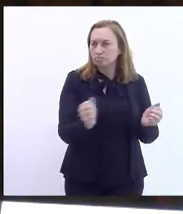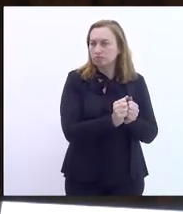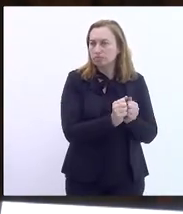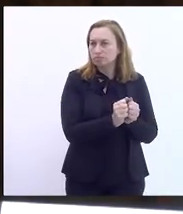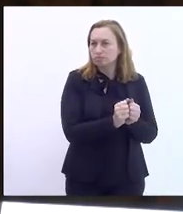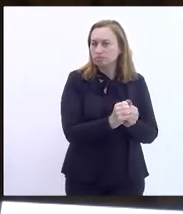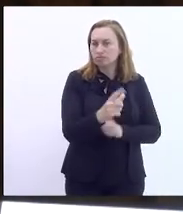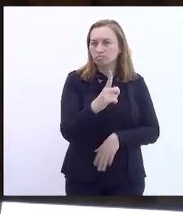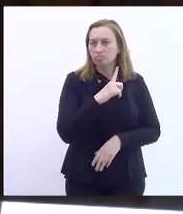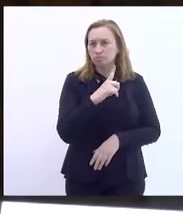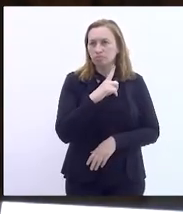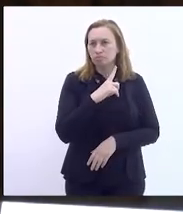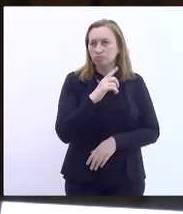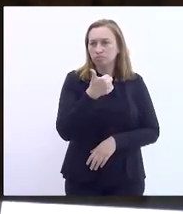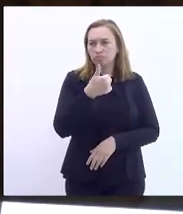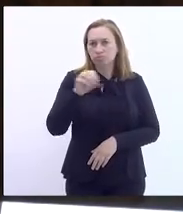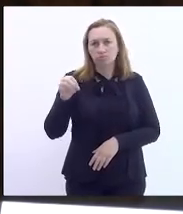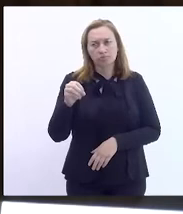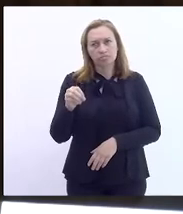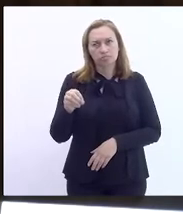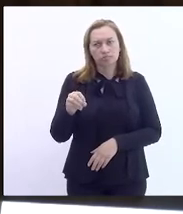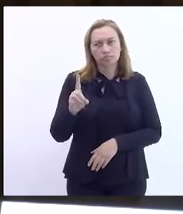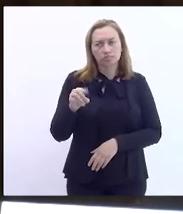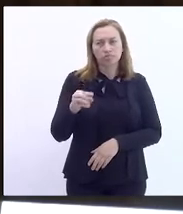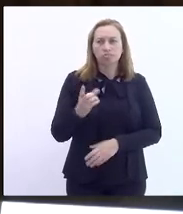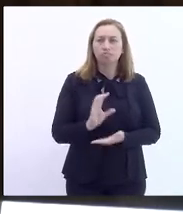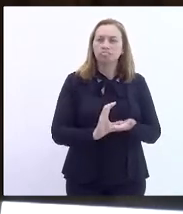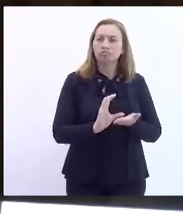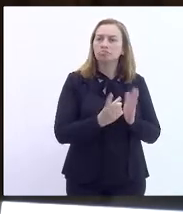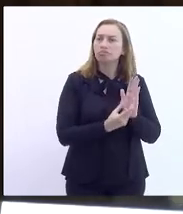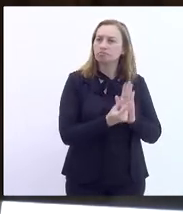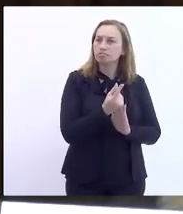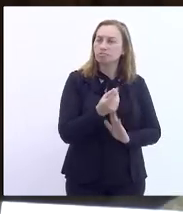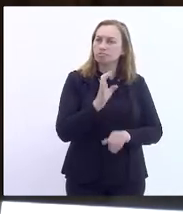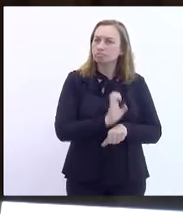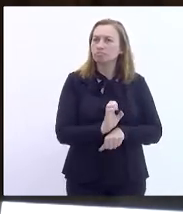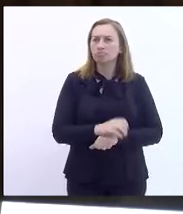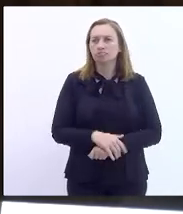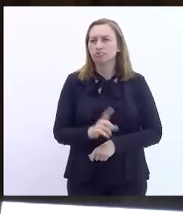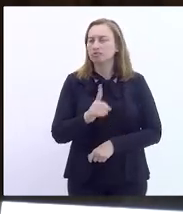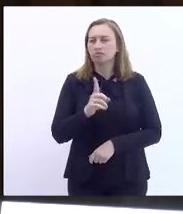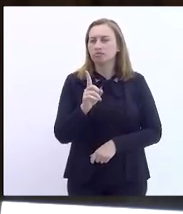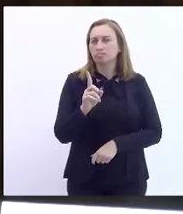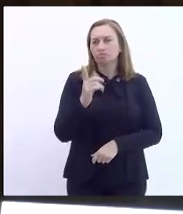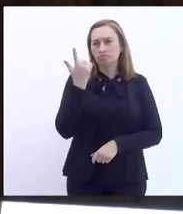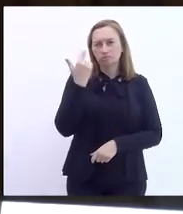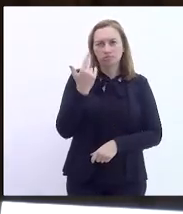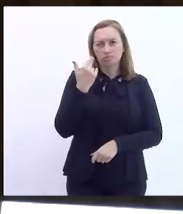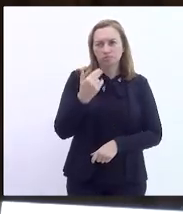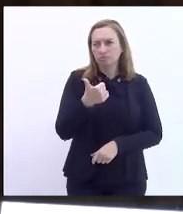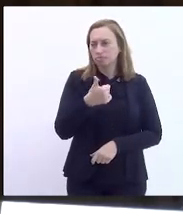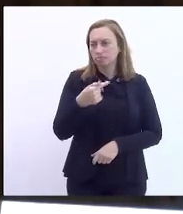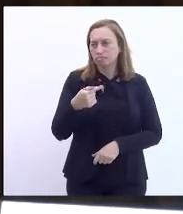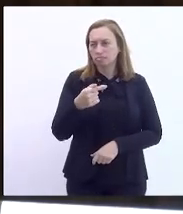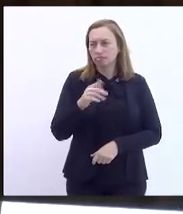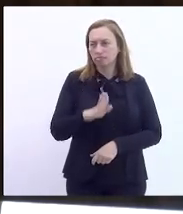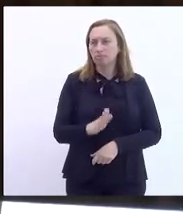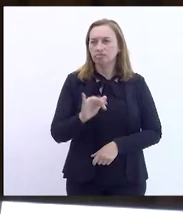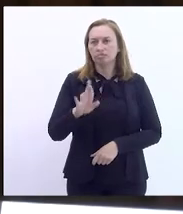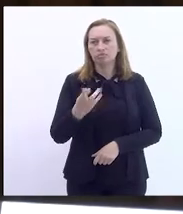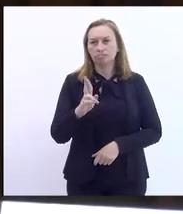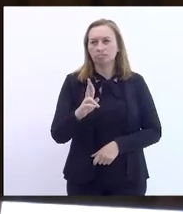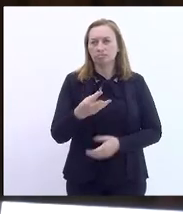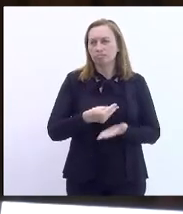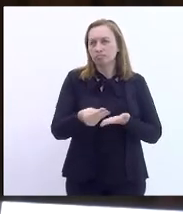com a fonte que tem que a fonte sem que a fonte do orçamento do Estado isso não é à toa 17 milhões